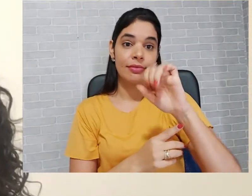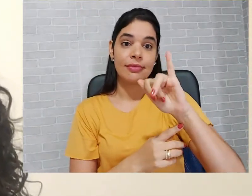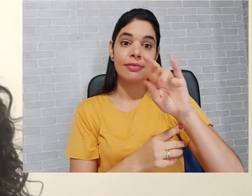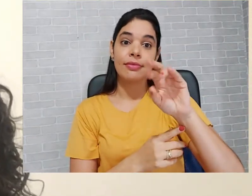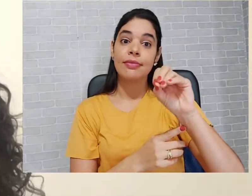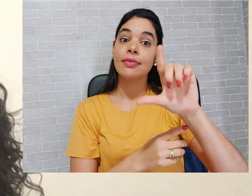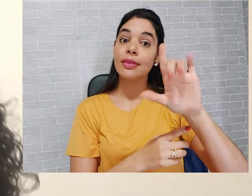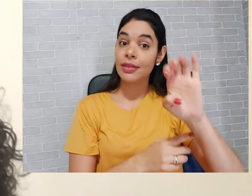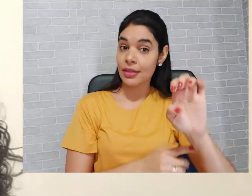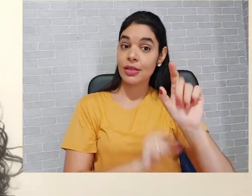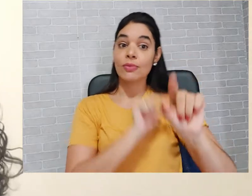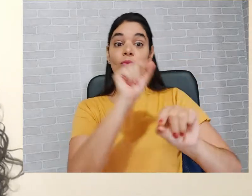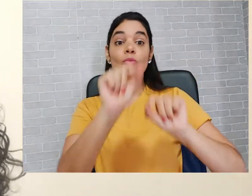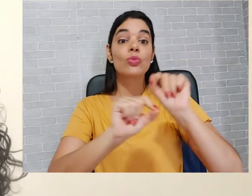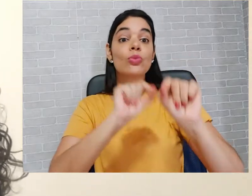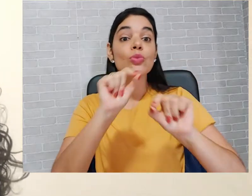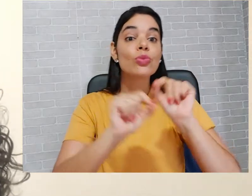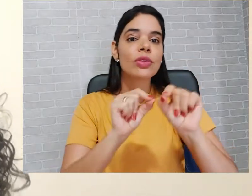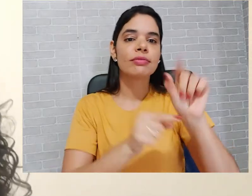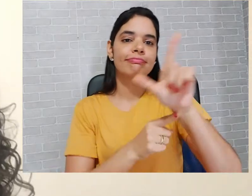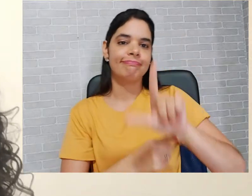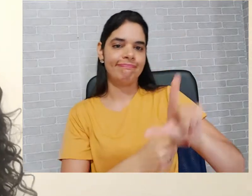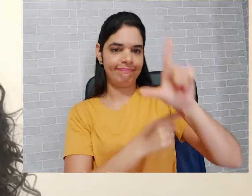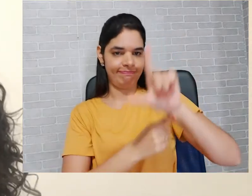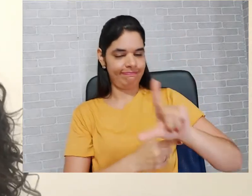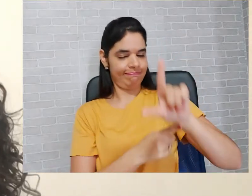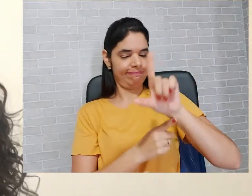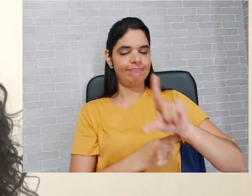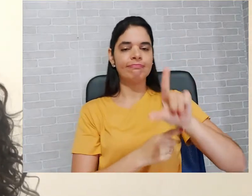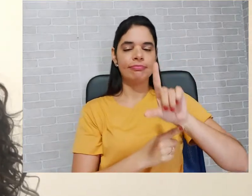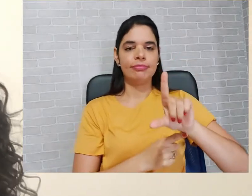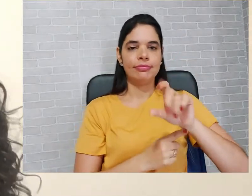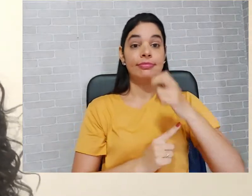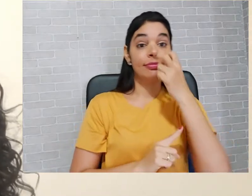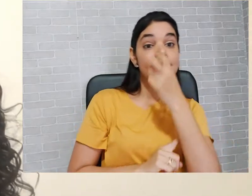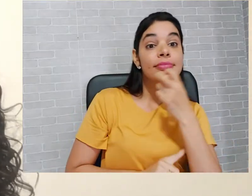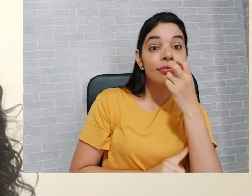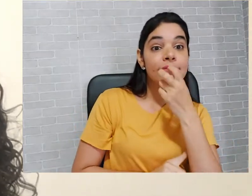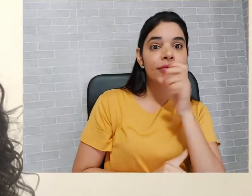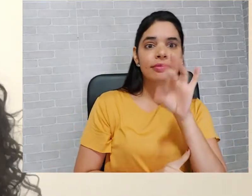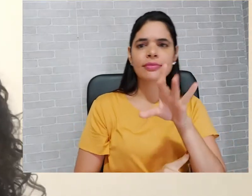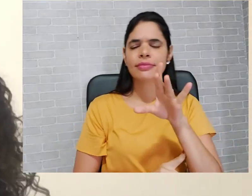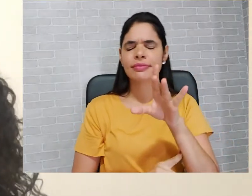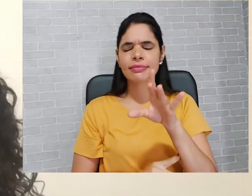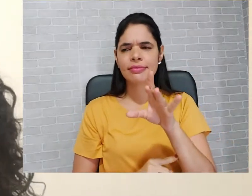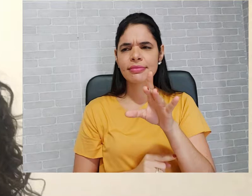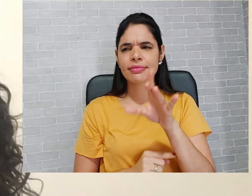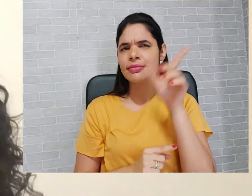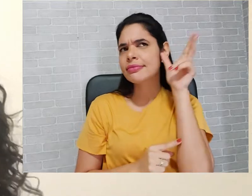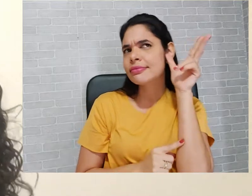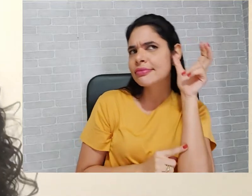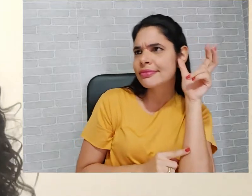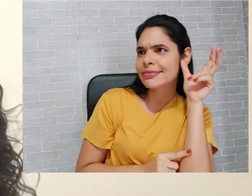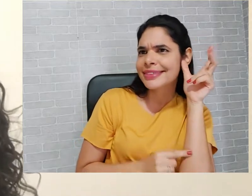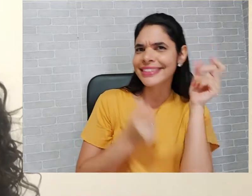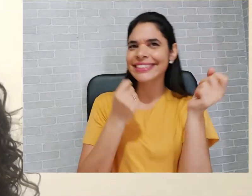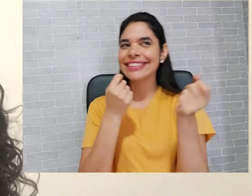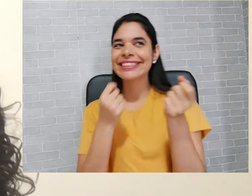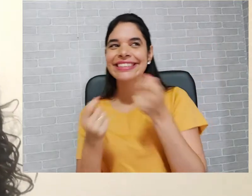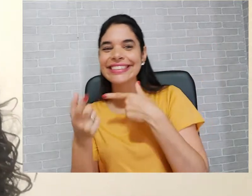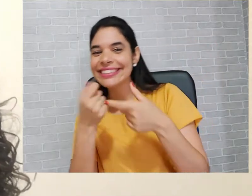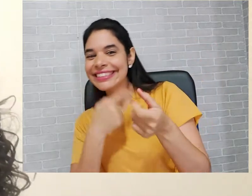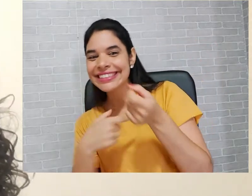Na verdade, essas literaturas orais, elas não são apenas para distrair ou para